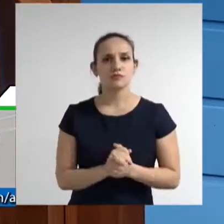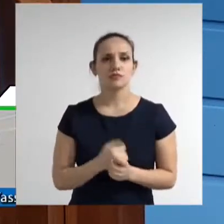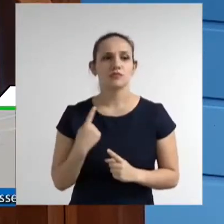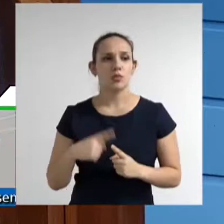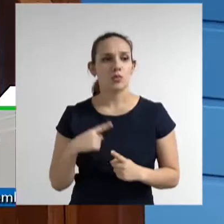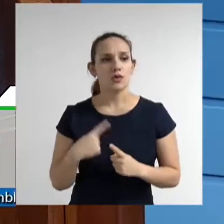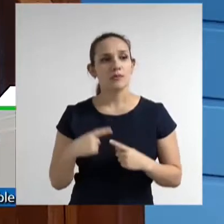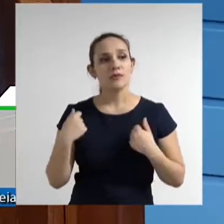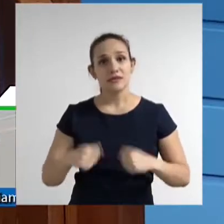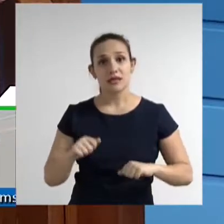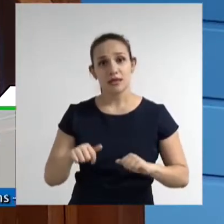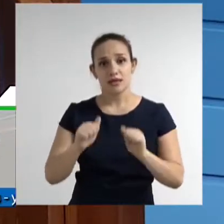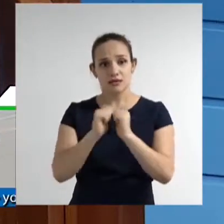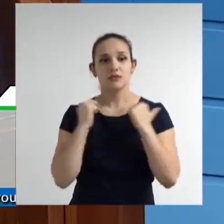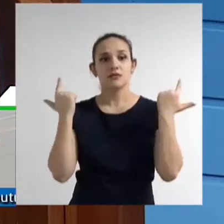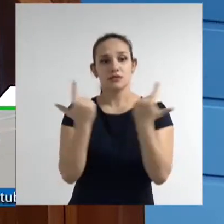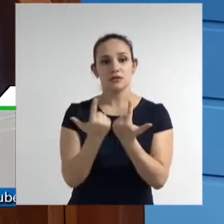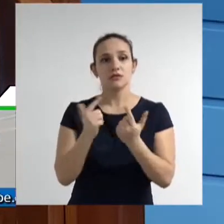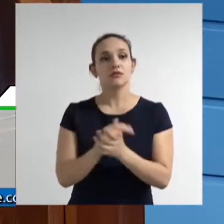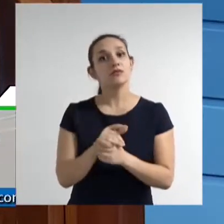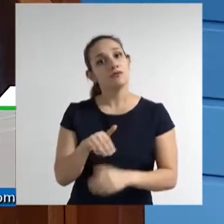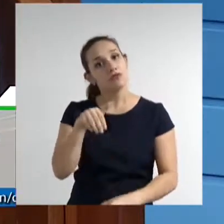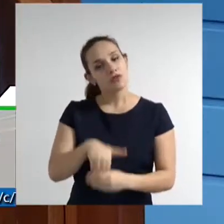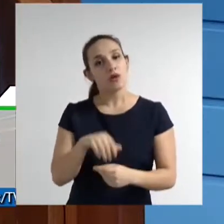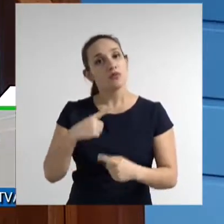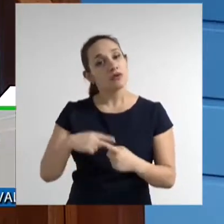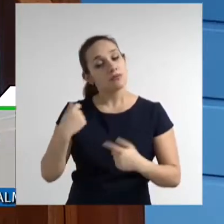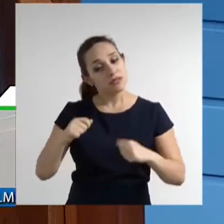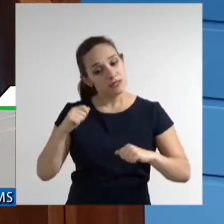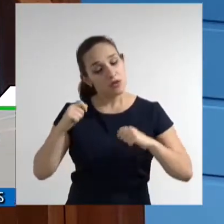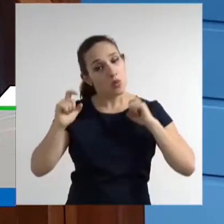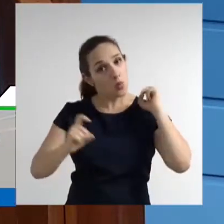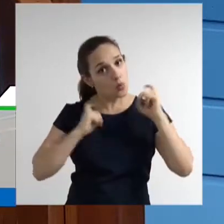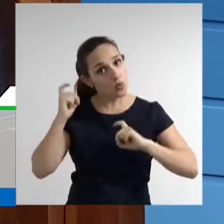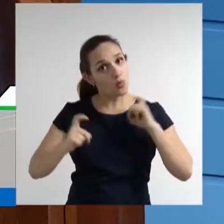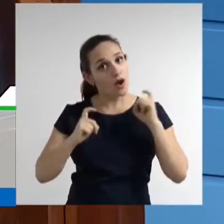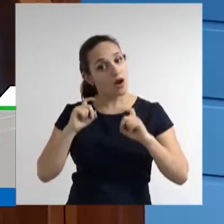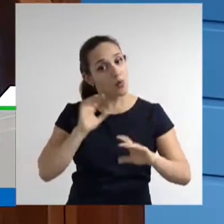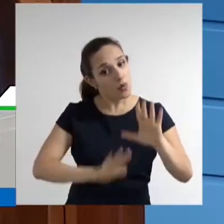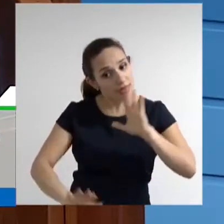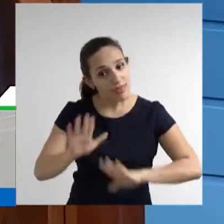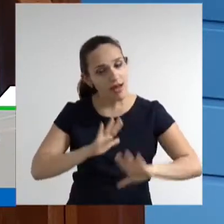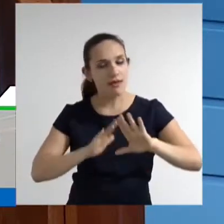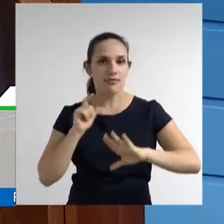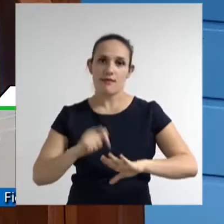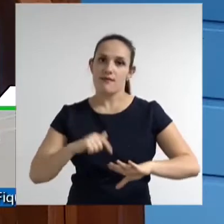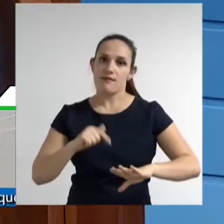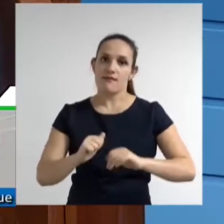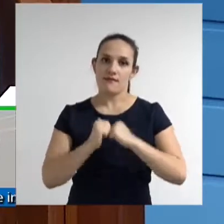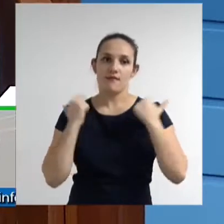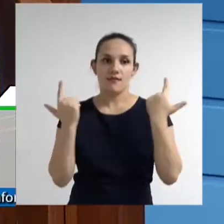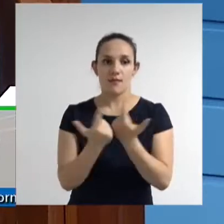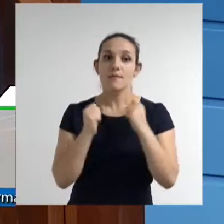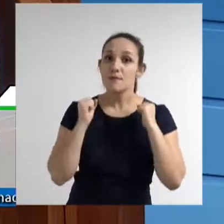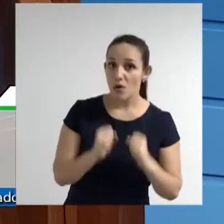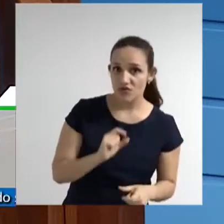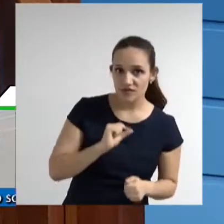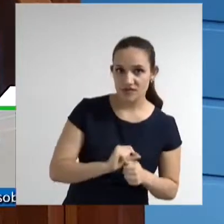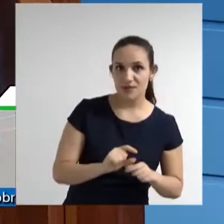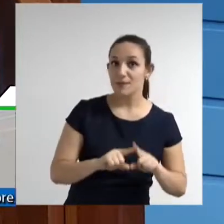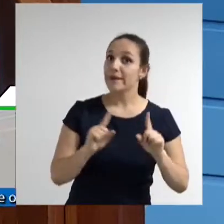da Casa Legislativa, tem que ter muito cuidado, porque a Casa Legislativa pode tanto quanto não